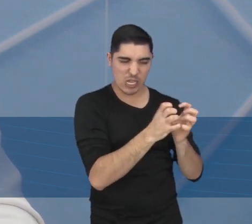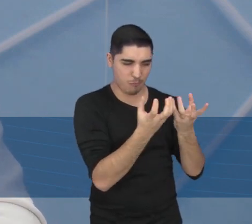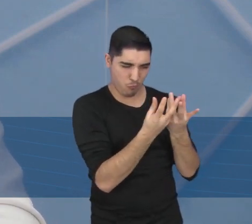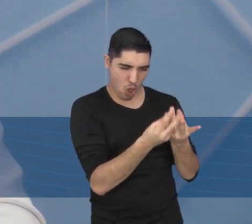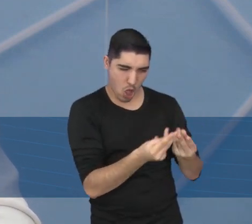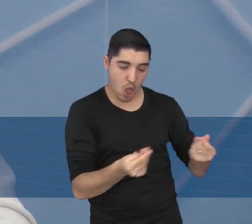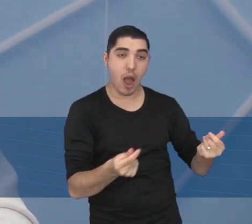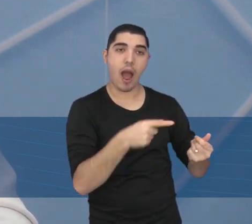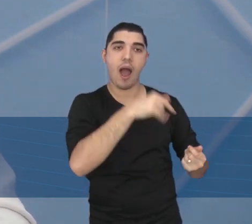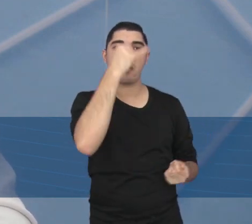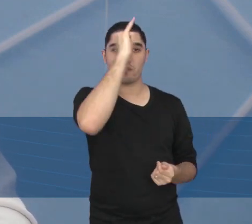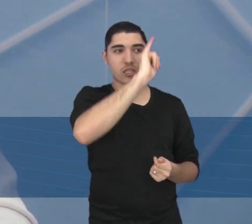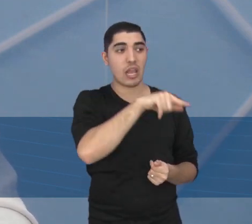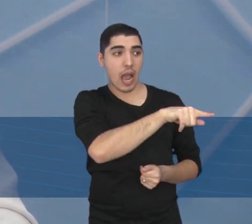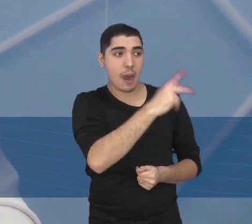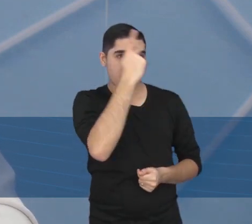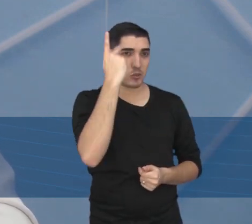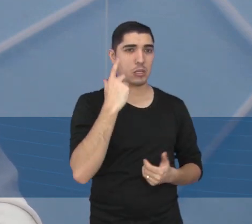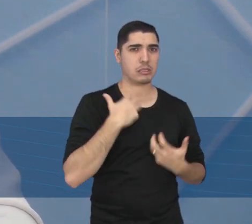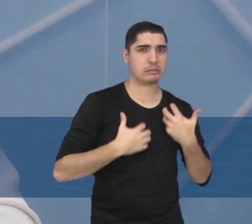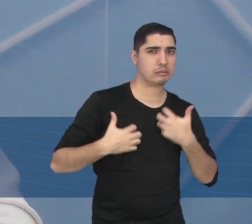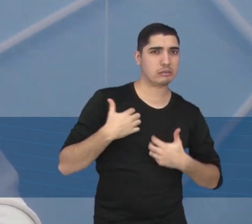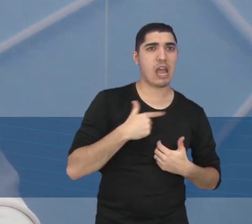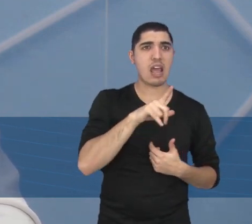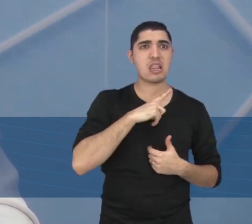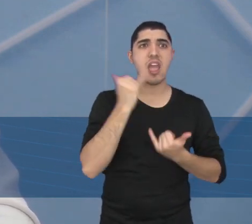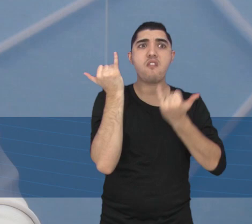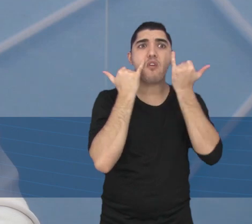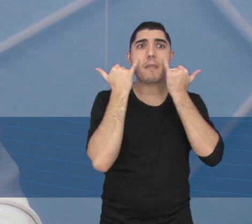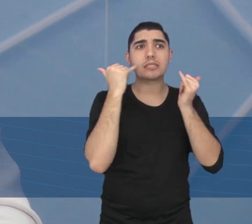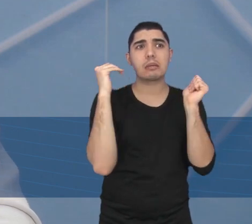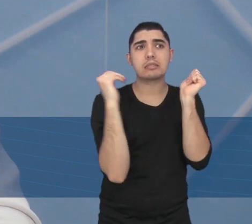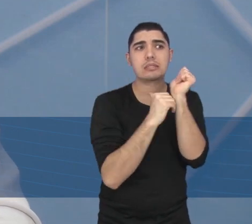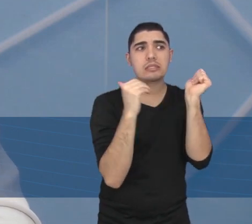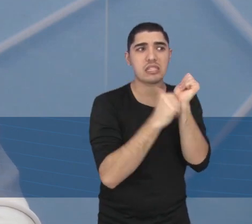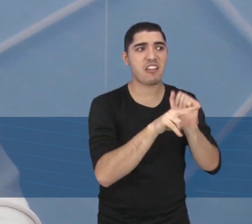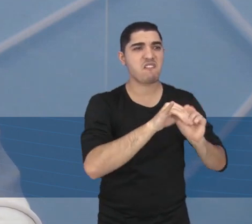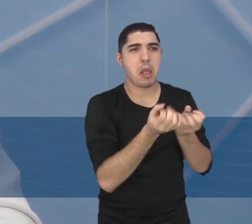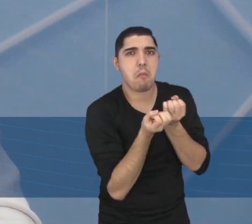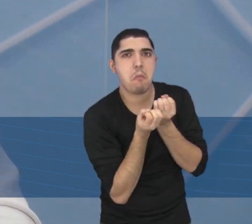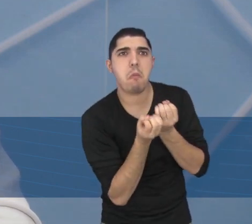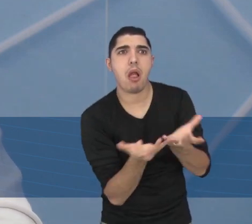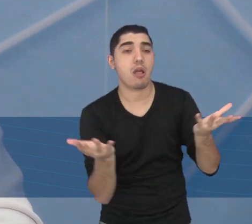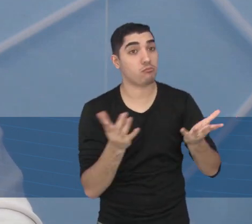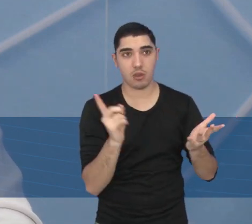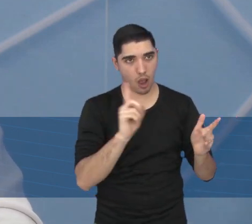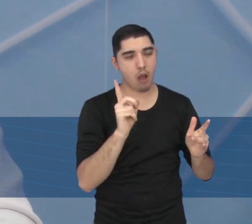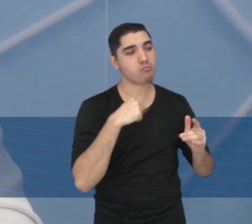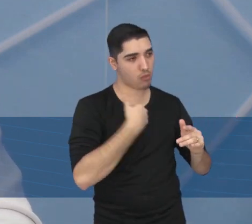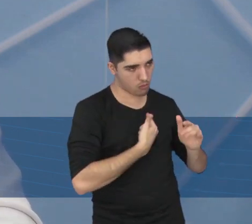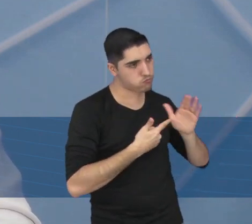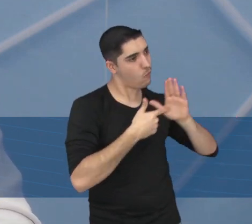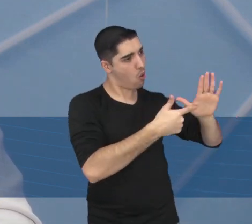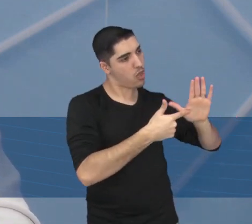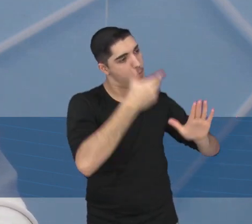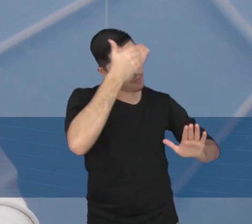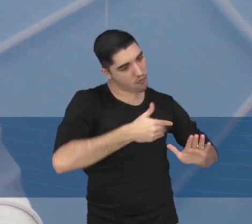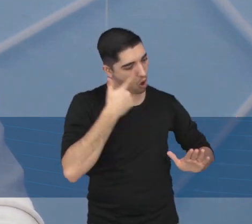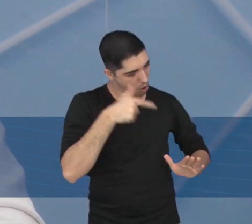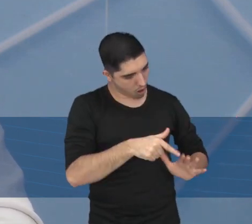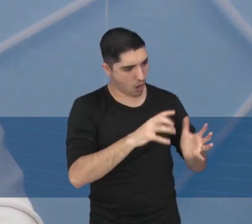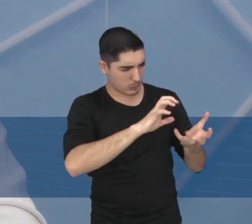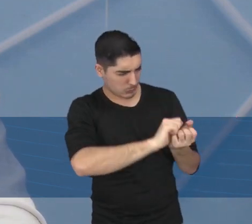que assegura que nenhum dado ali vai ser recuperado por nenhuma técnica, porque realmente a gente consegue triturar aquilo em granulometrias bem